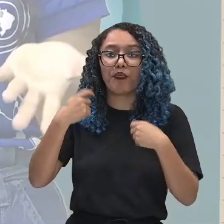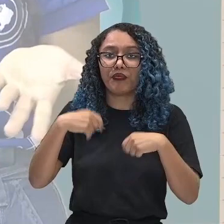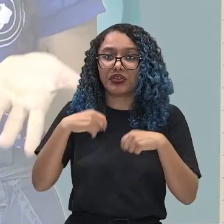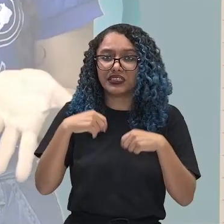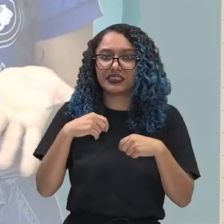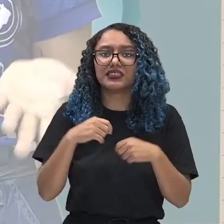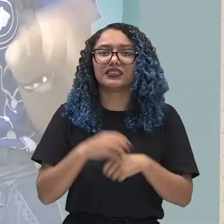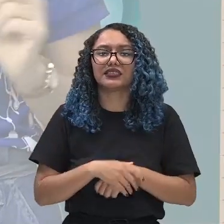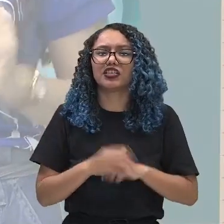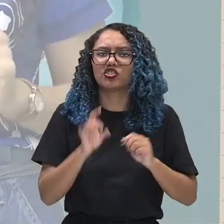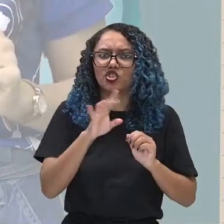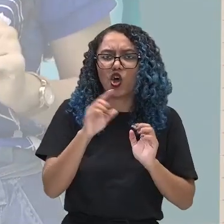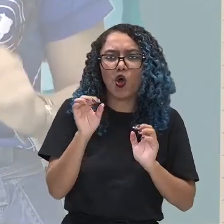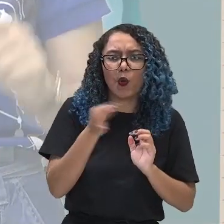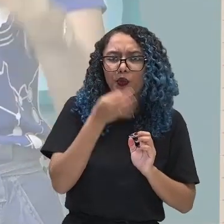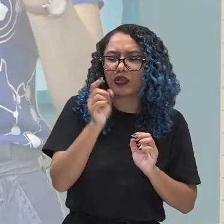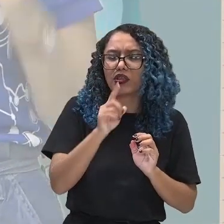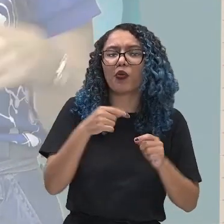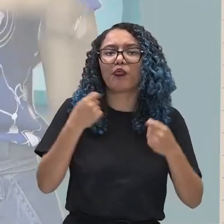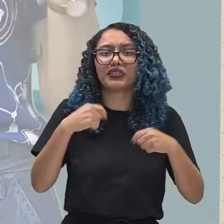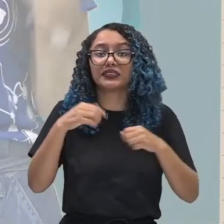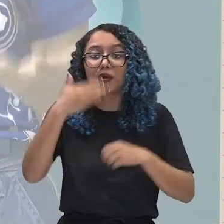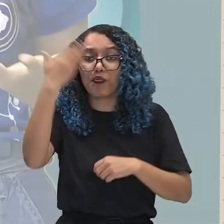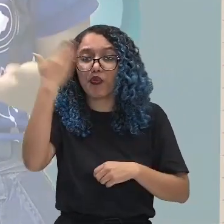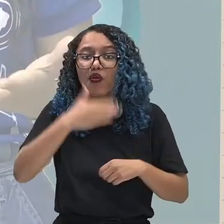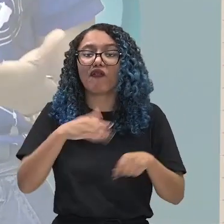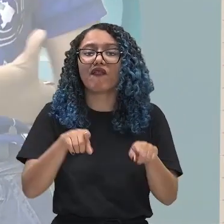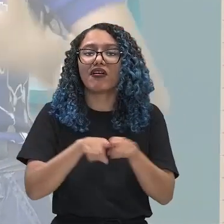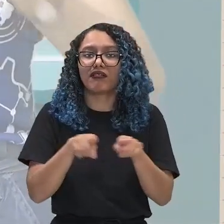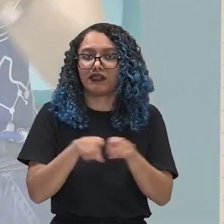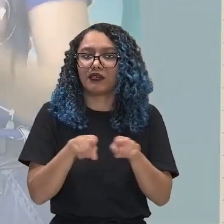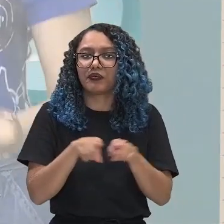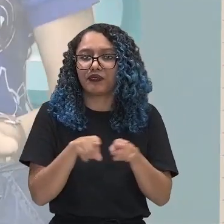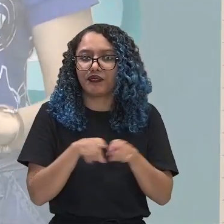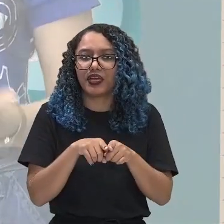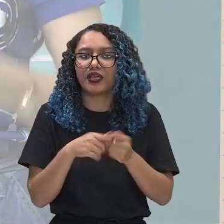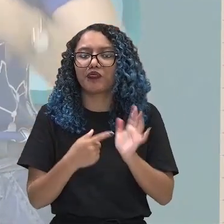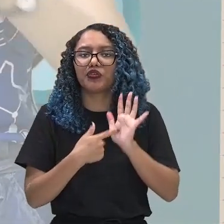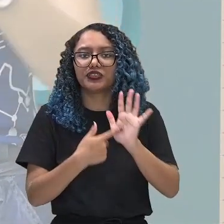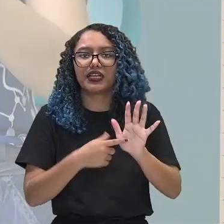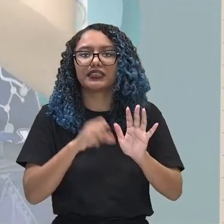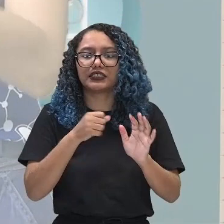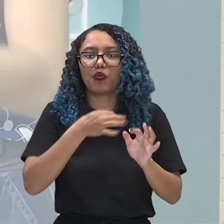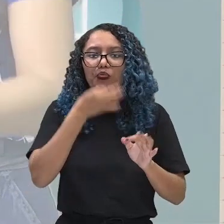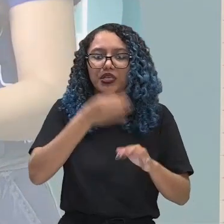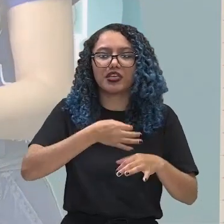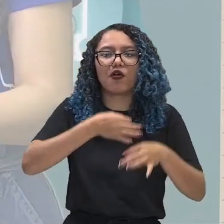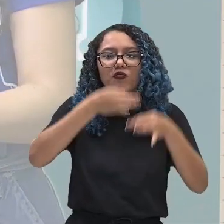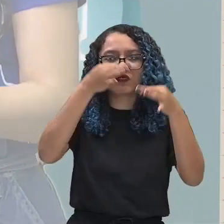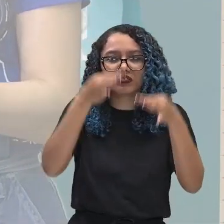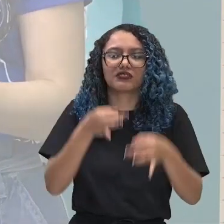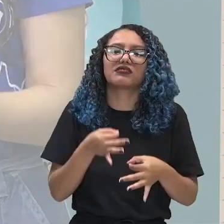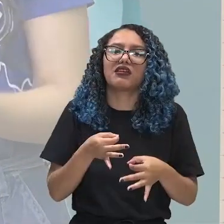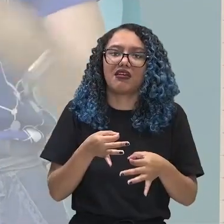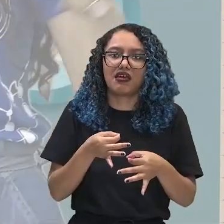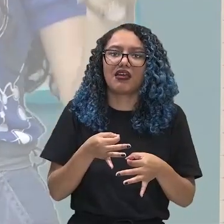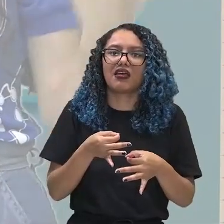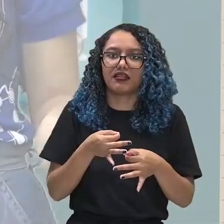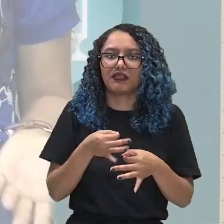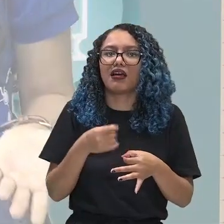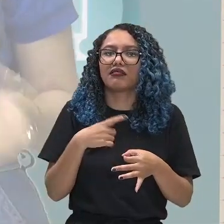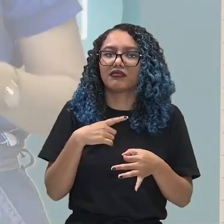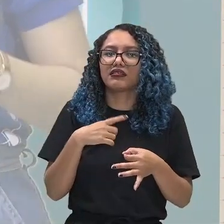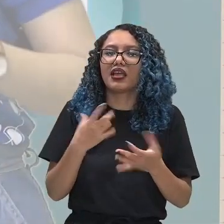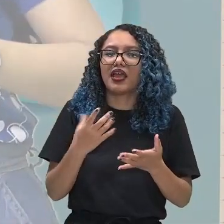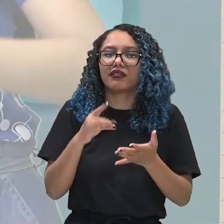minha opinião. Eu tenho que trazer comprovações, mostrar que, de fato, a minha opinião é válida porque tem uma situação que comprova.